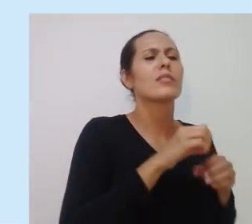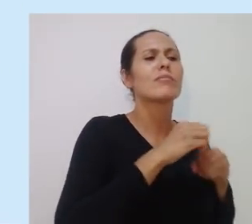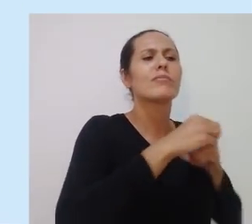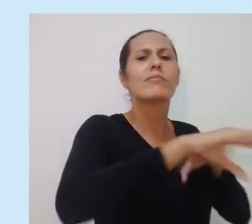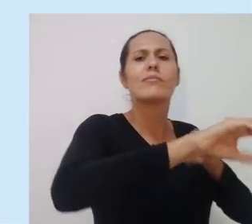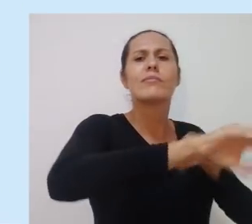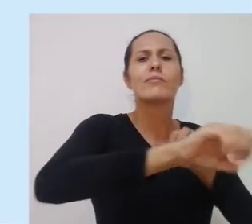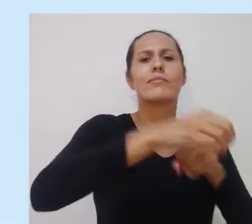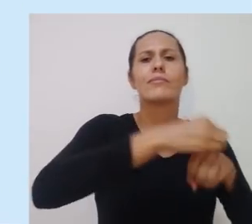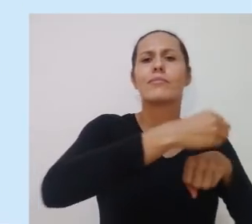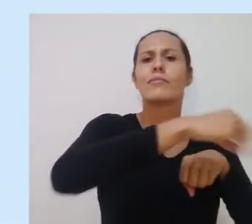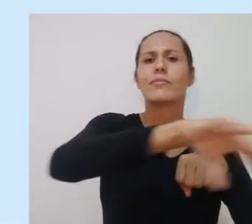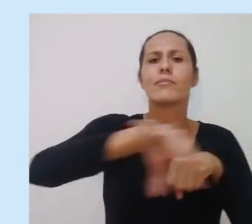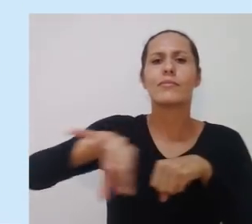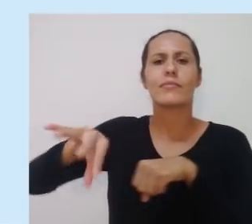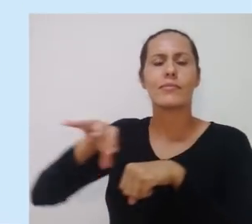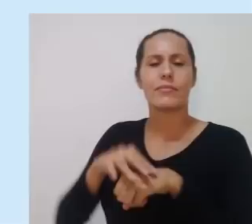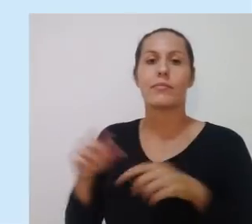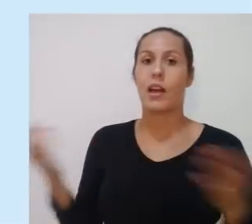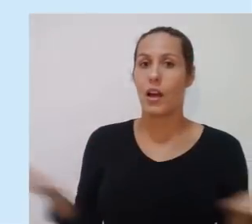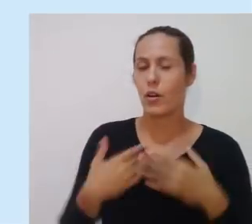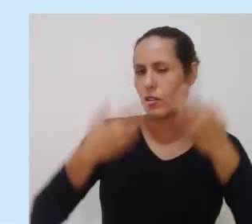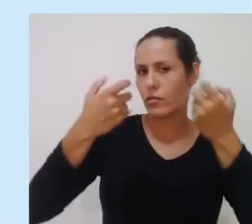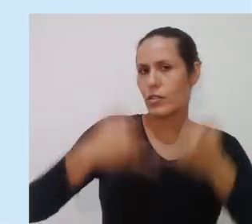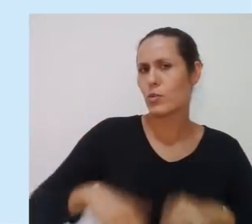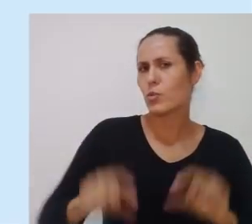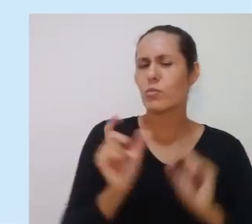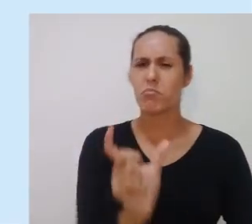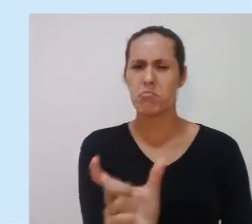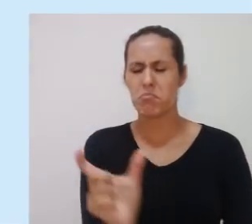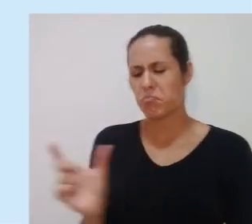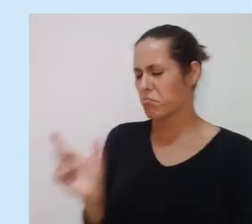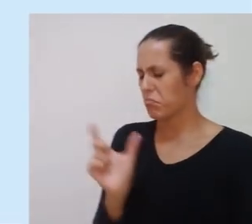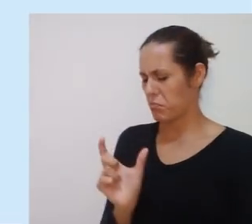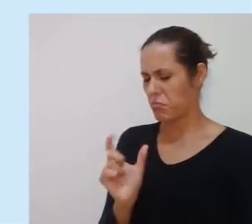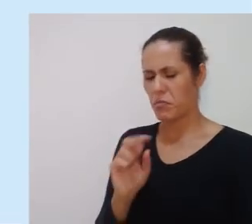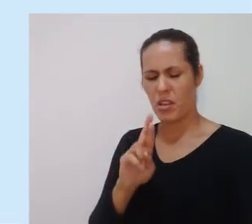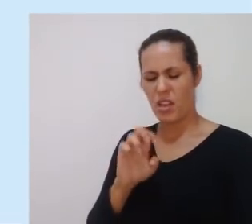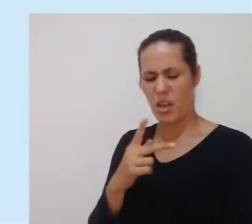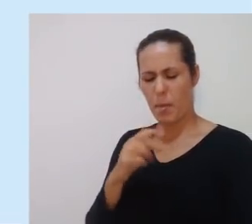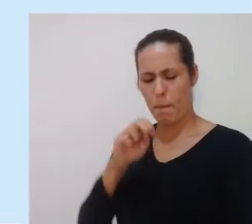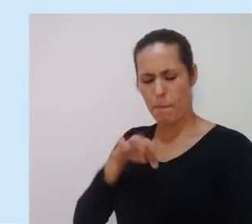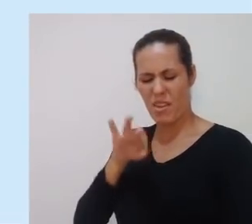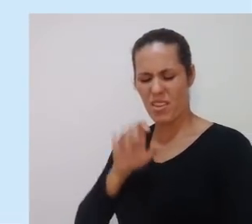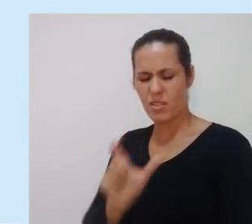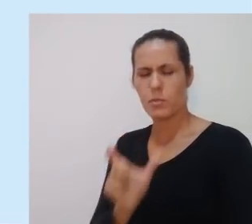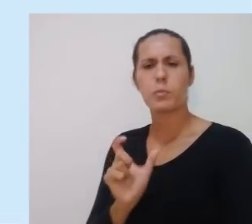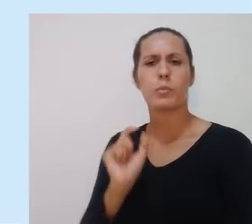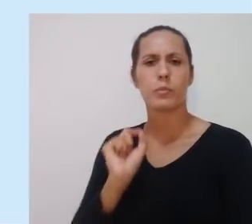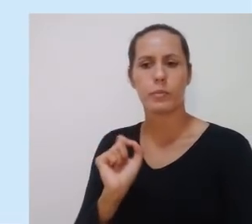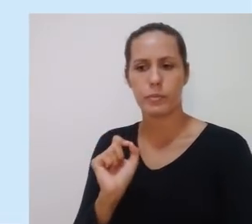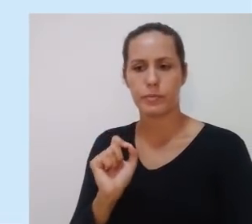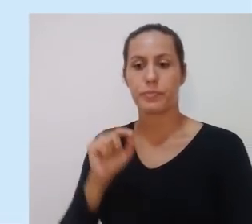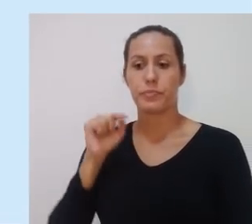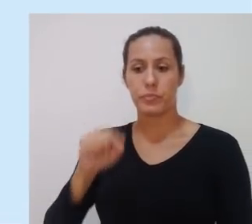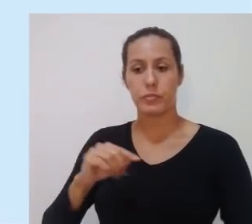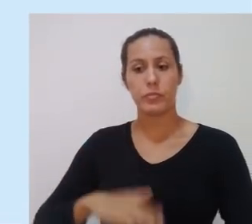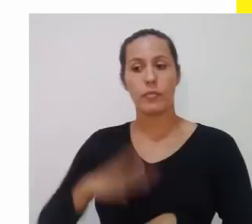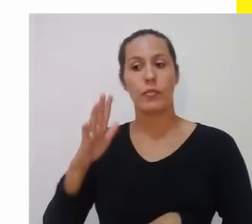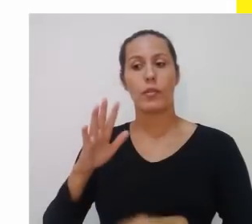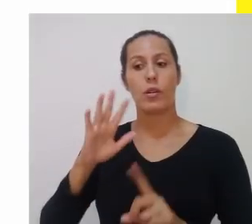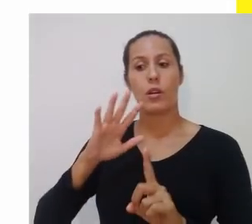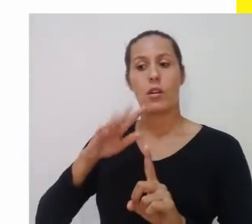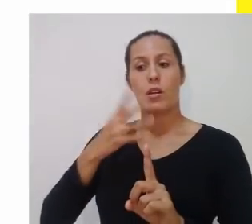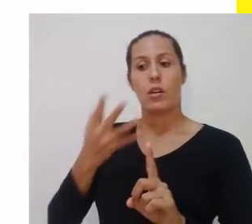Que coisa bacana, não é? Que coisa legal. Vamos então estudar um pouco mais sobre o repente agora. O que é o repente?